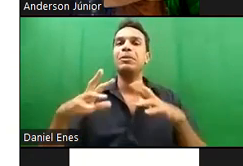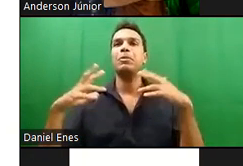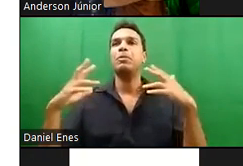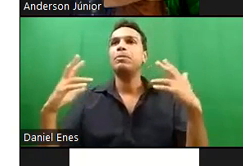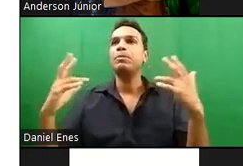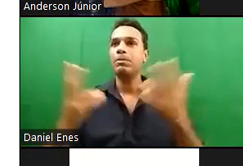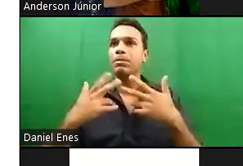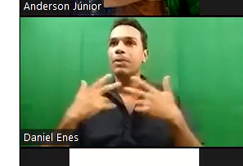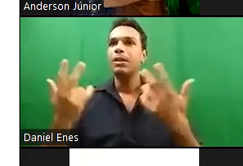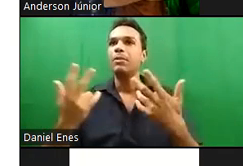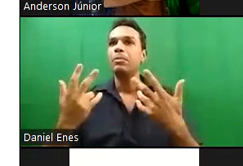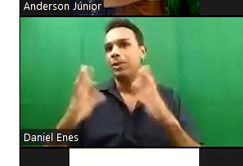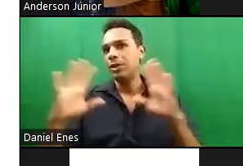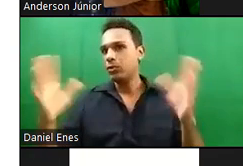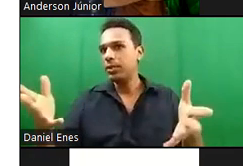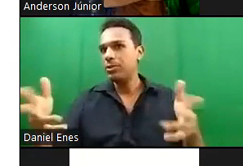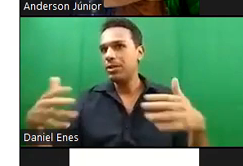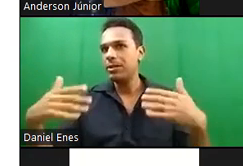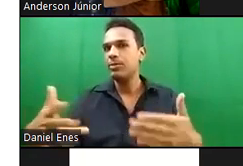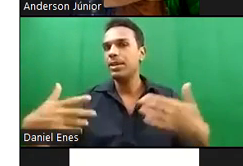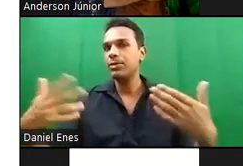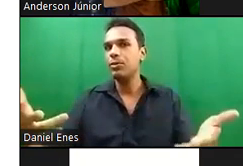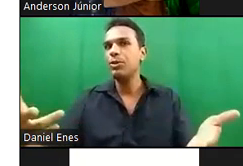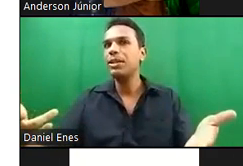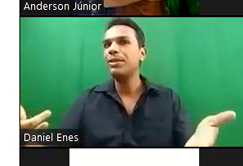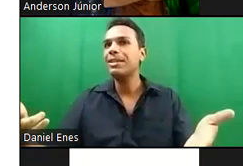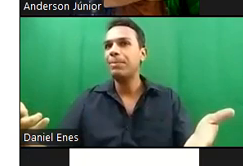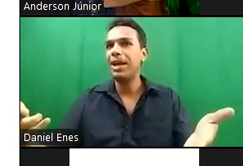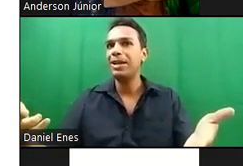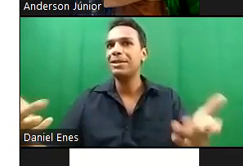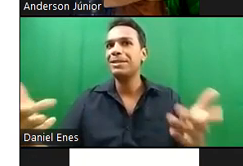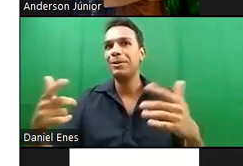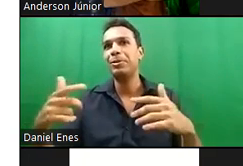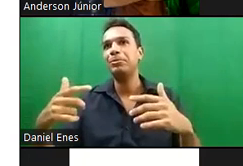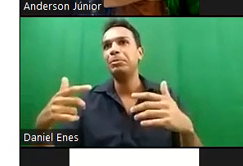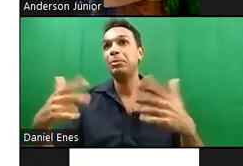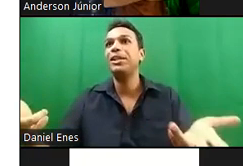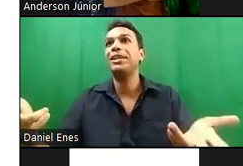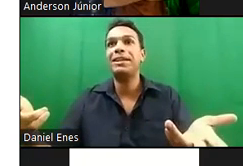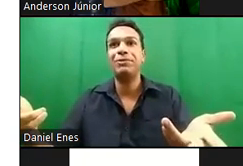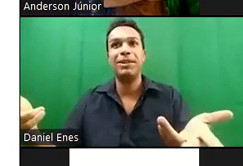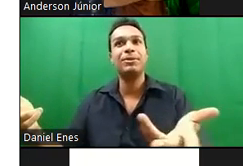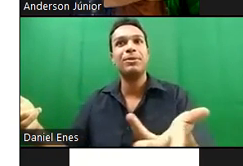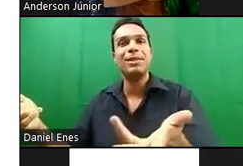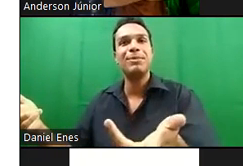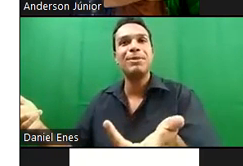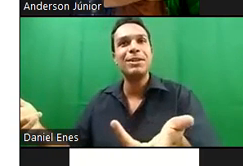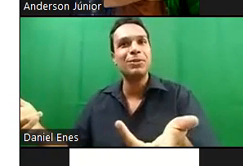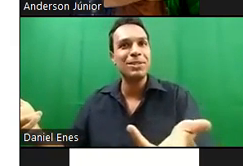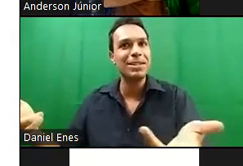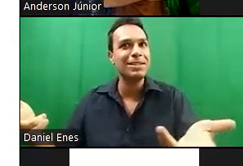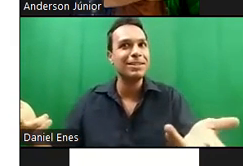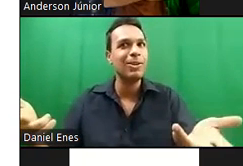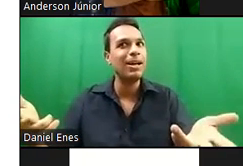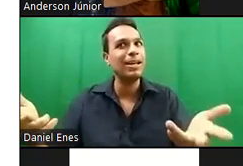né, para nós ouvintes, nós que estamos aqui nos comunicando nessa palestra, né? Senão eu poderia estar aqui falando talvez em língua de sinais